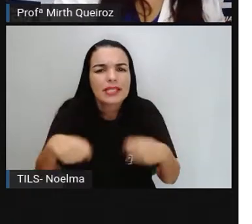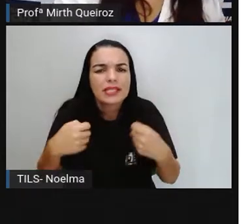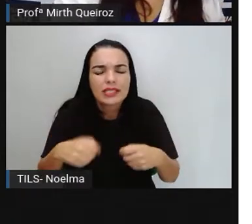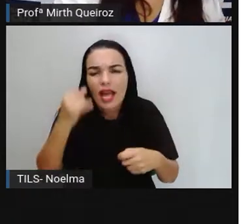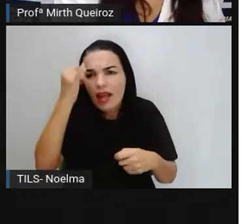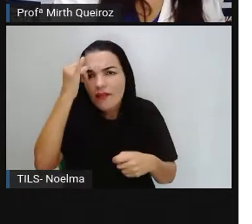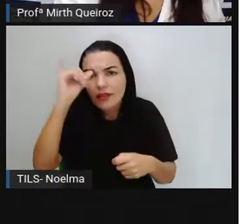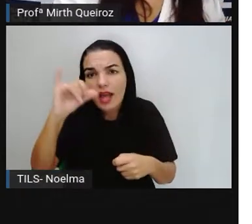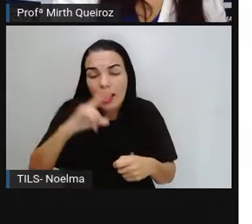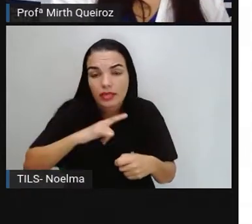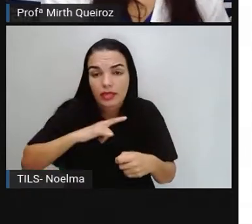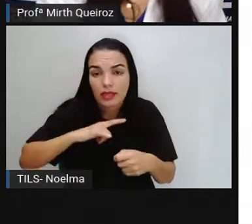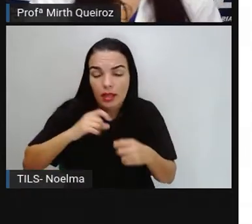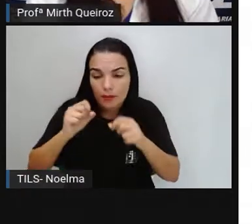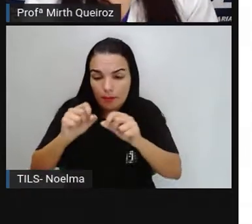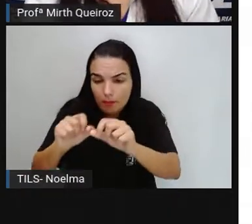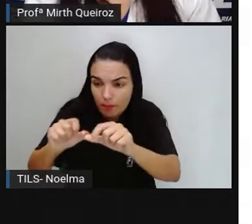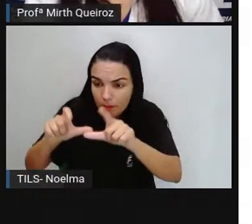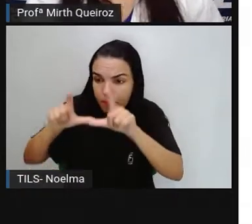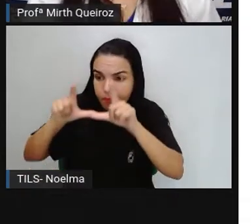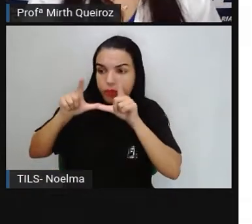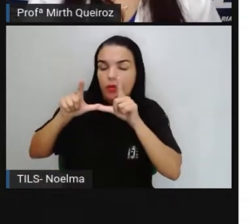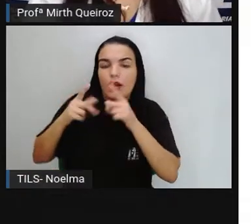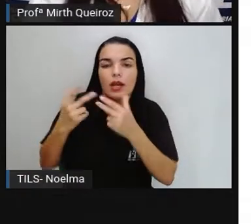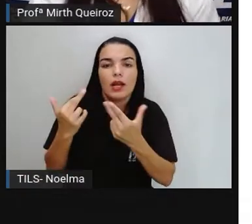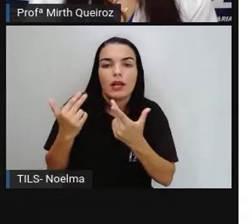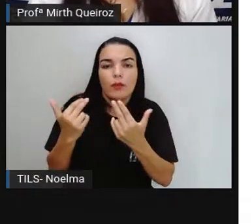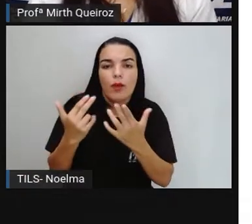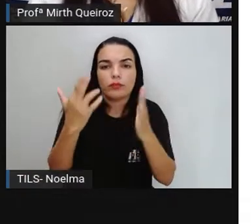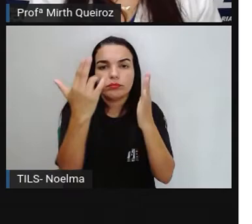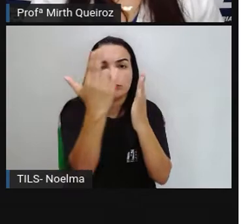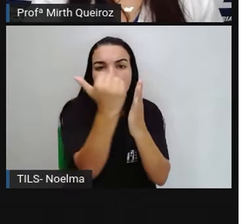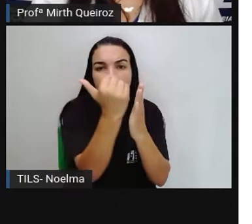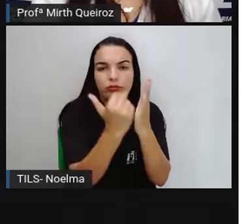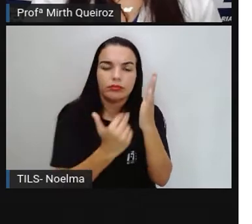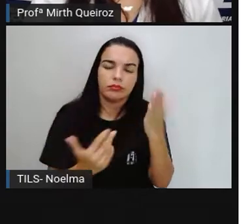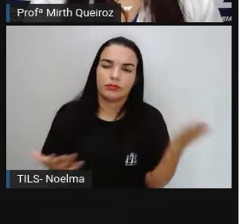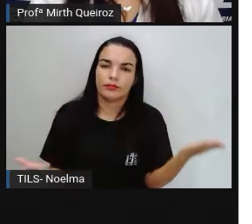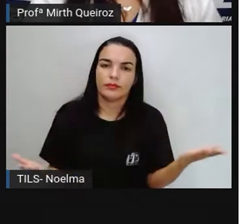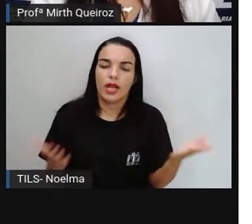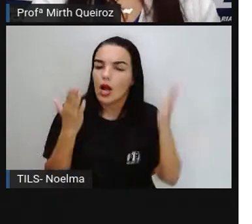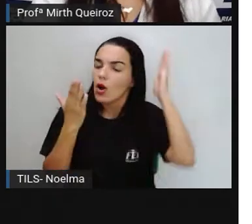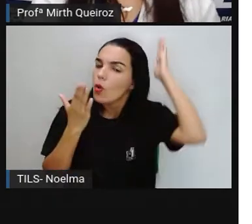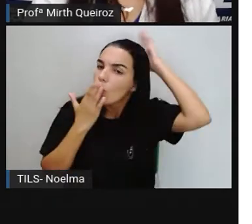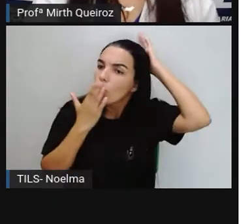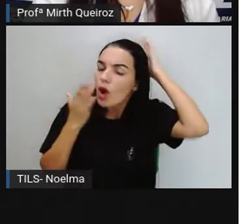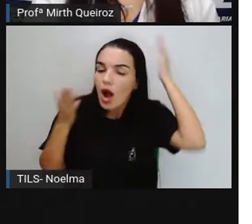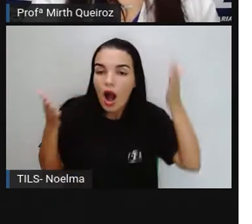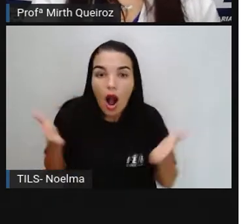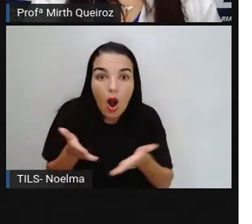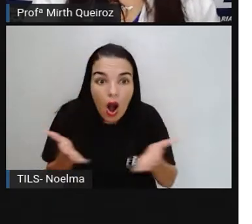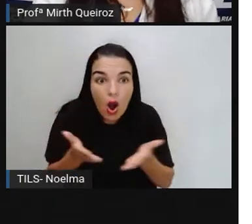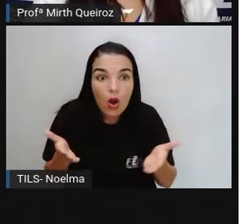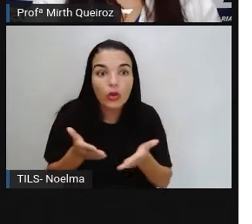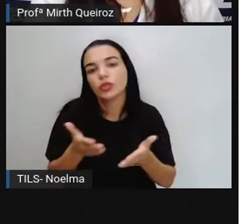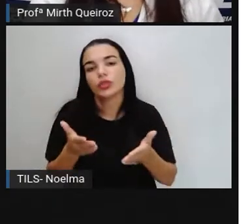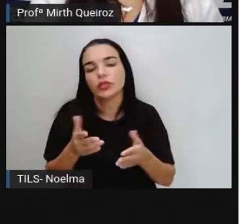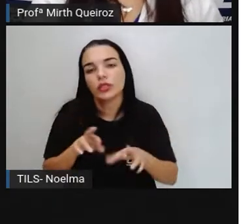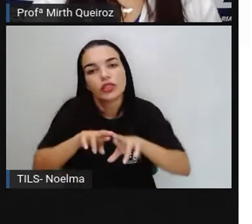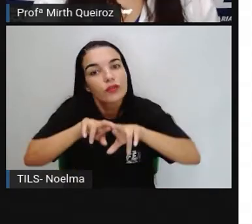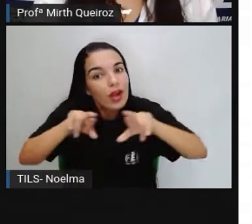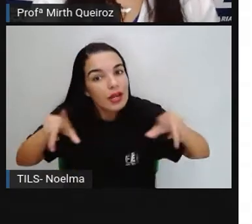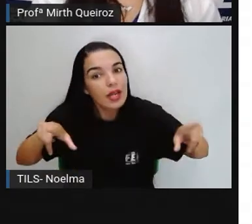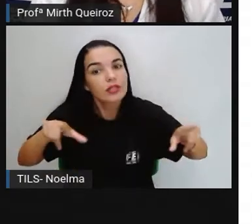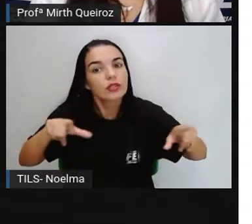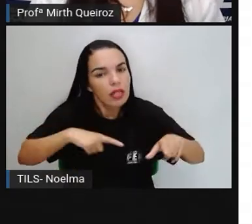índio com o índio de hoje, o indígena de hoje, né? E eles mudaram. Hoje eles se